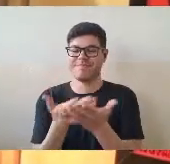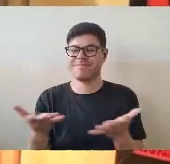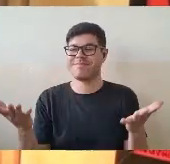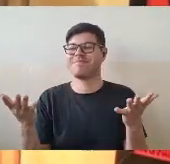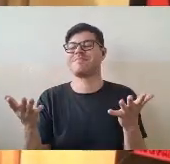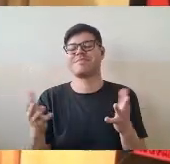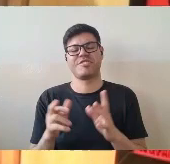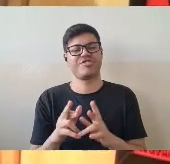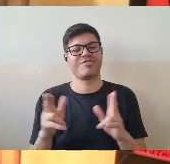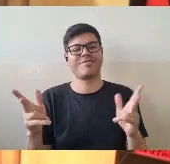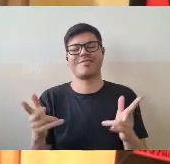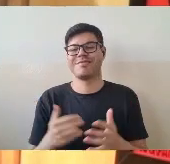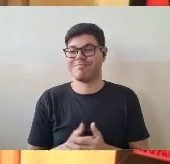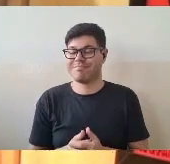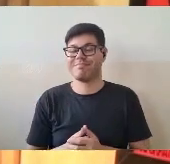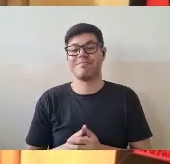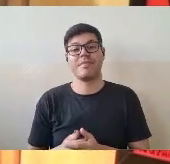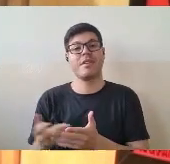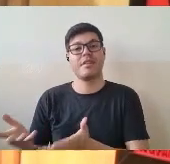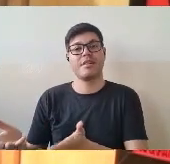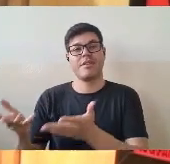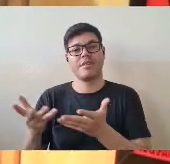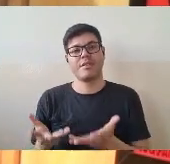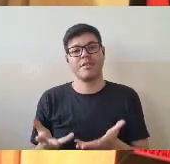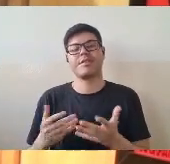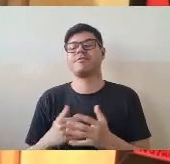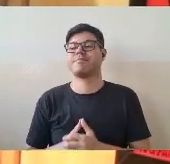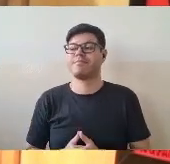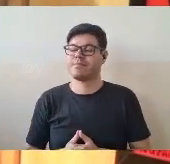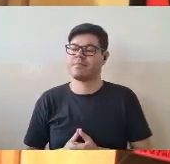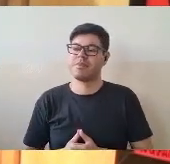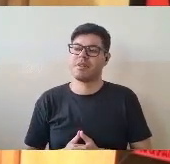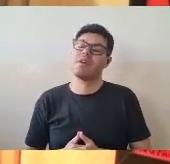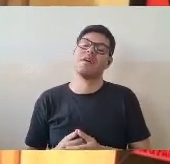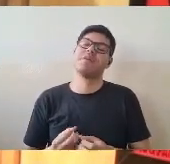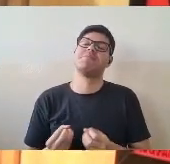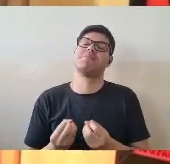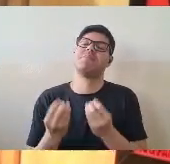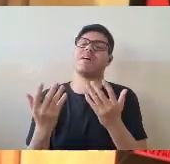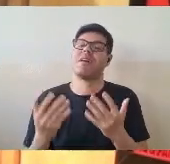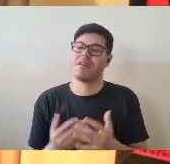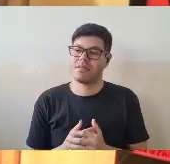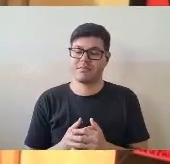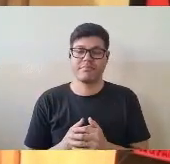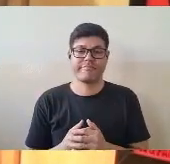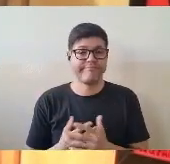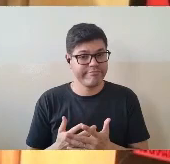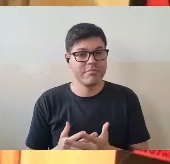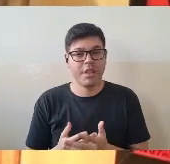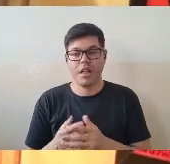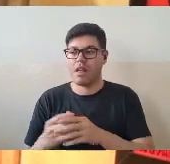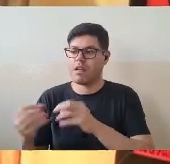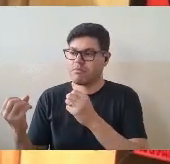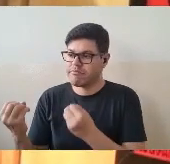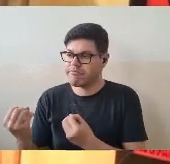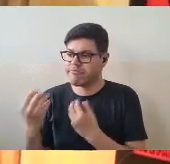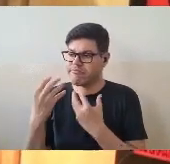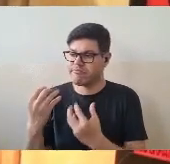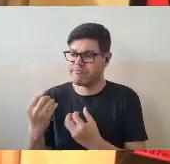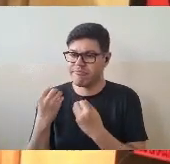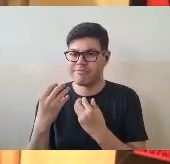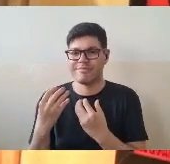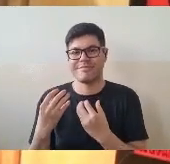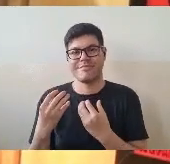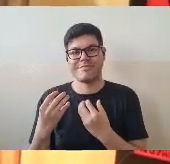para trazer esse ensinamento, é isso que ele está nos mostrando, falando a respeito da criança,